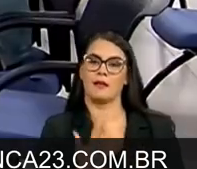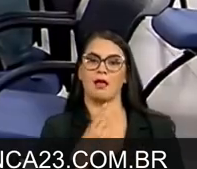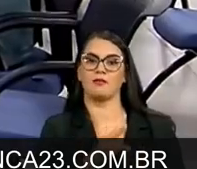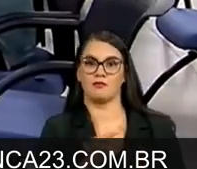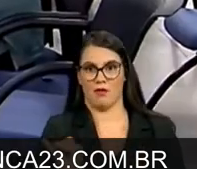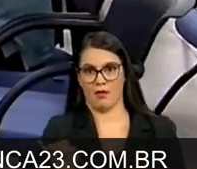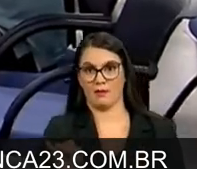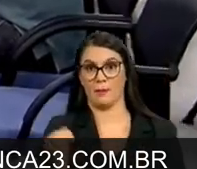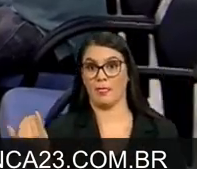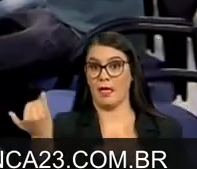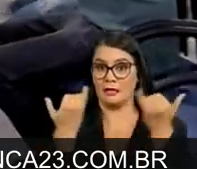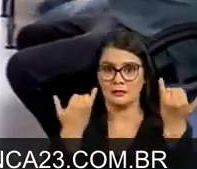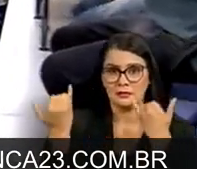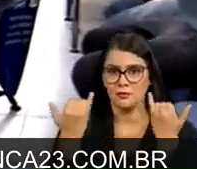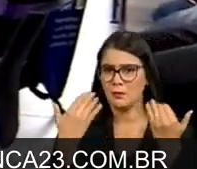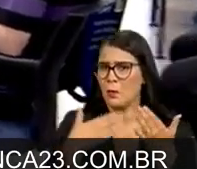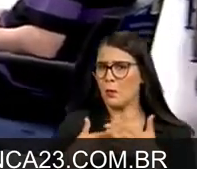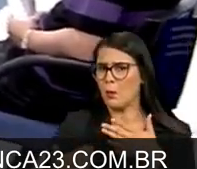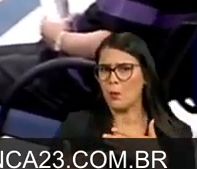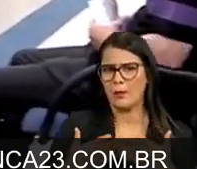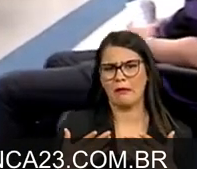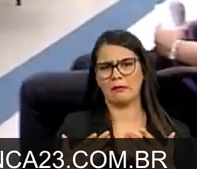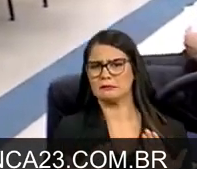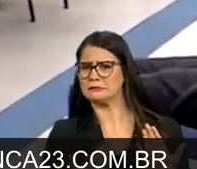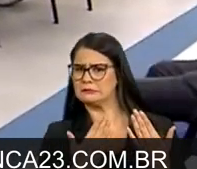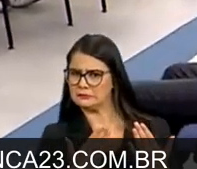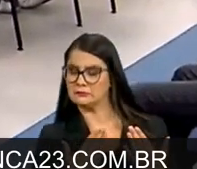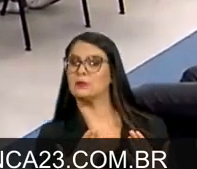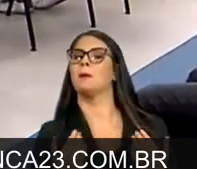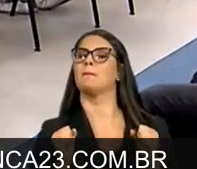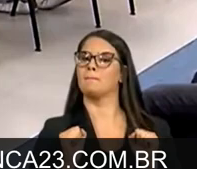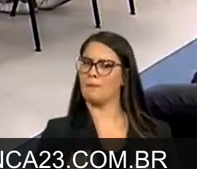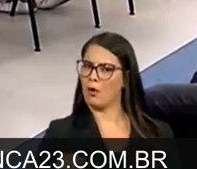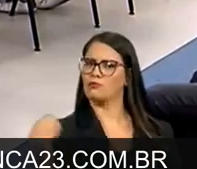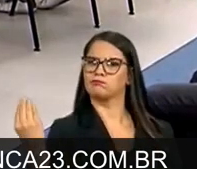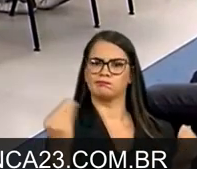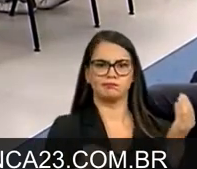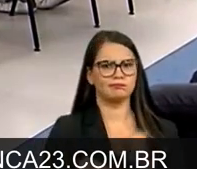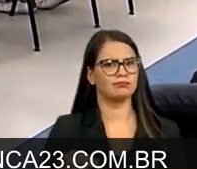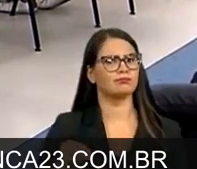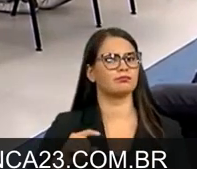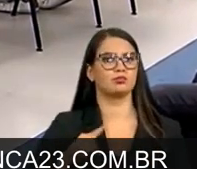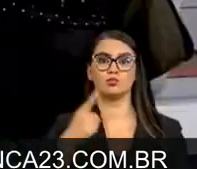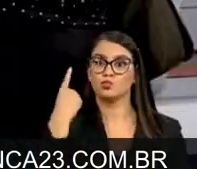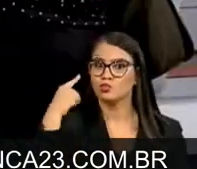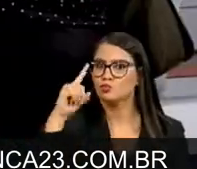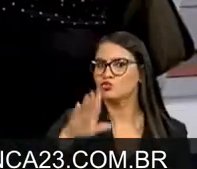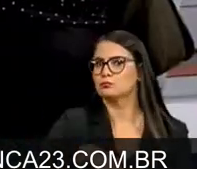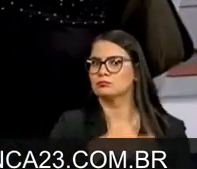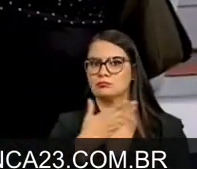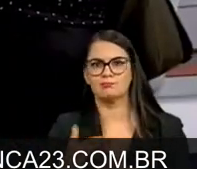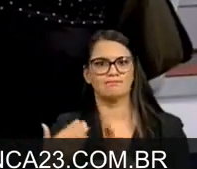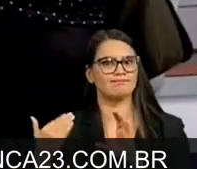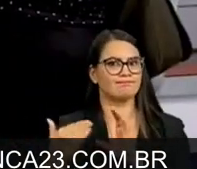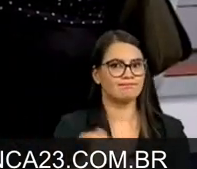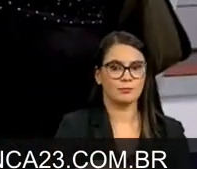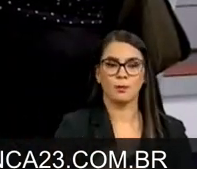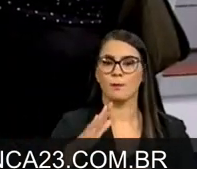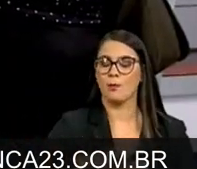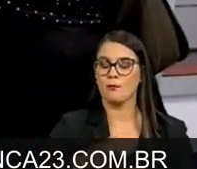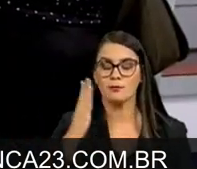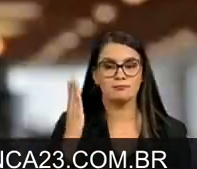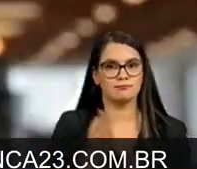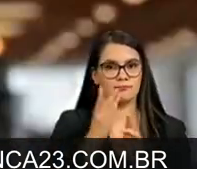As informações sobre qualquer indício de irregularidade devem ser enviadas em, no máximo, 24 horas, a partir do momento que a fraude